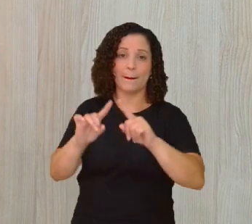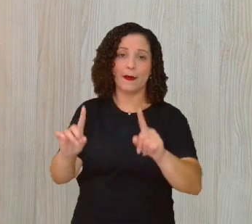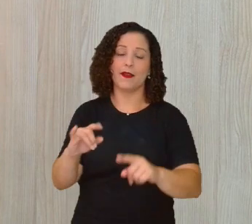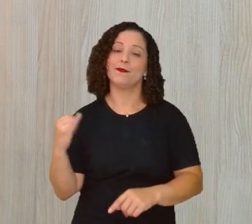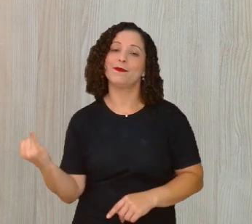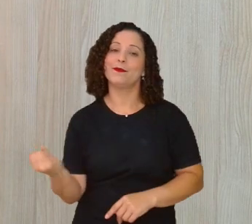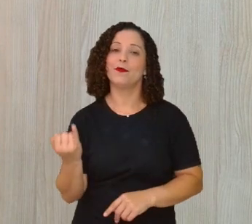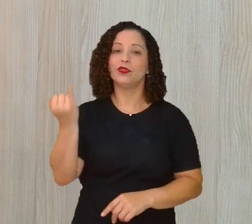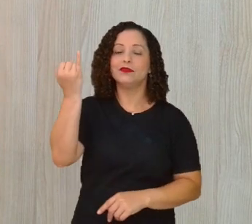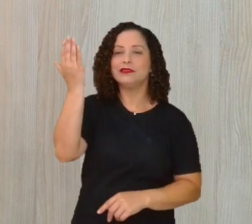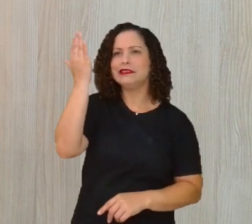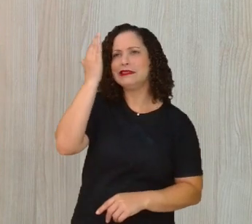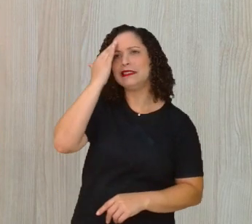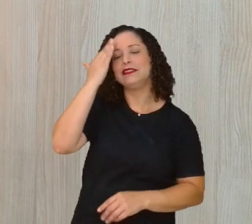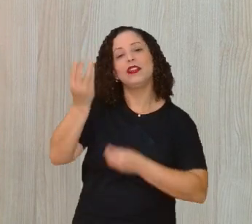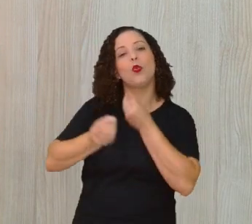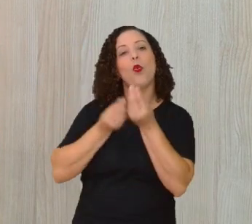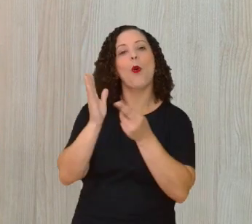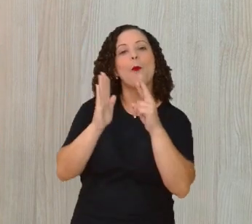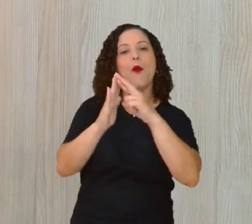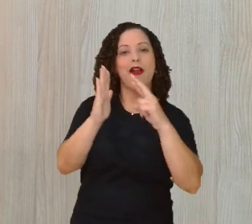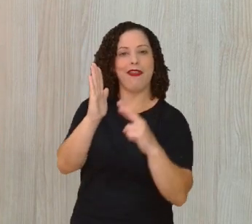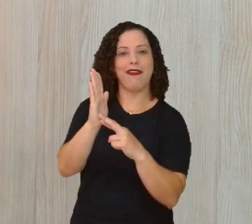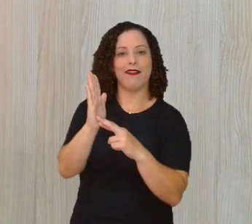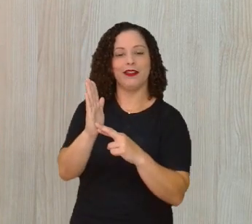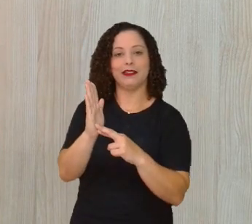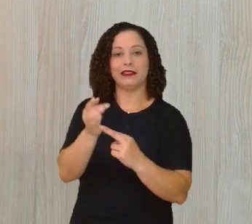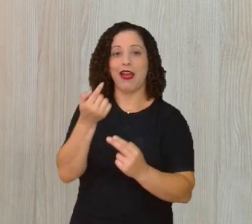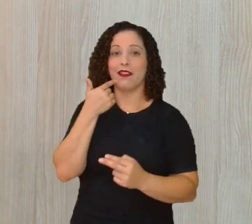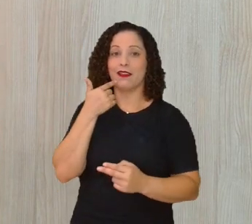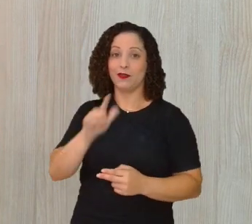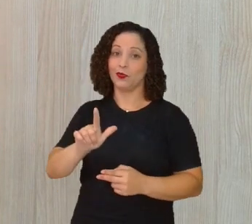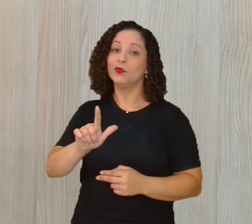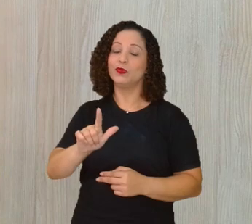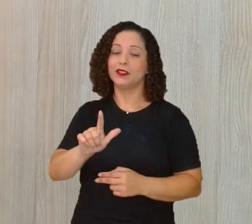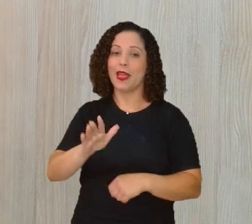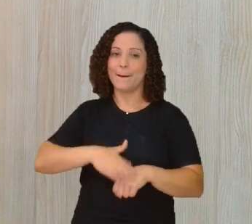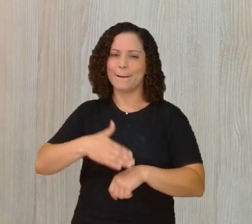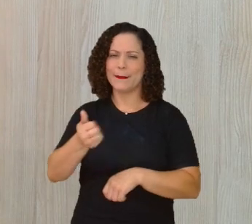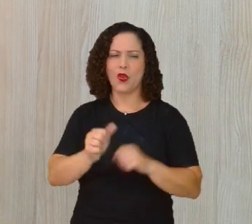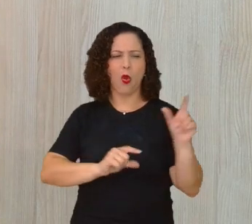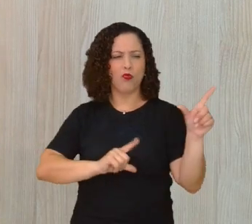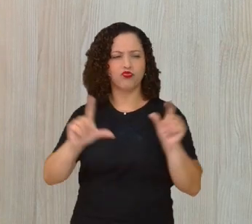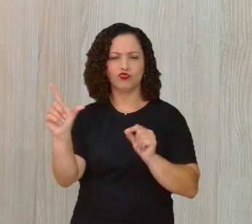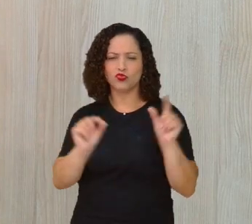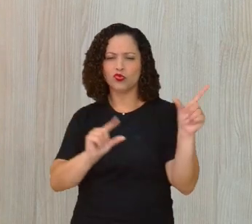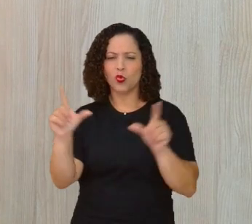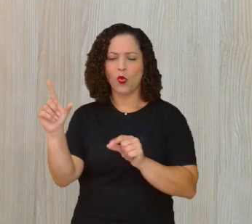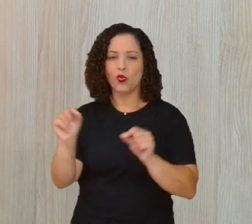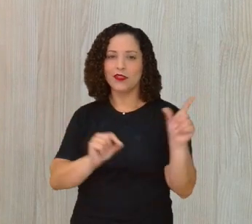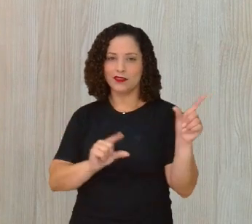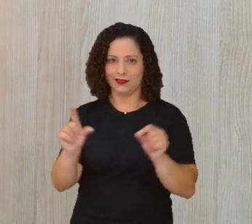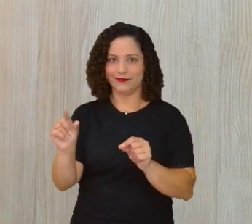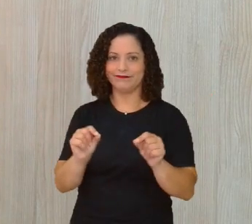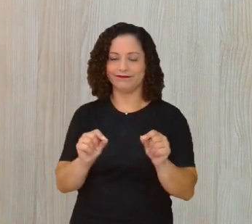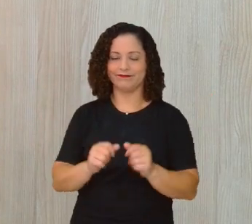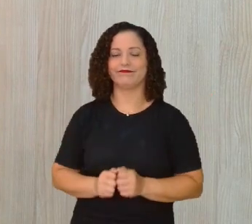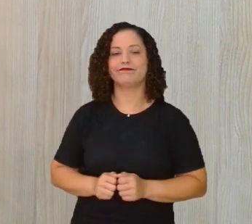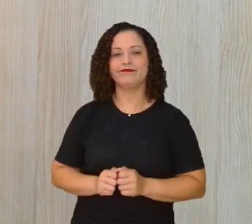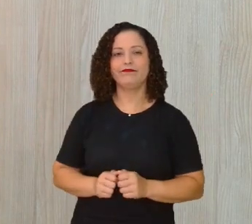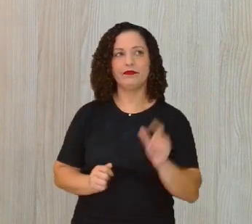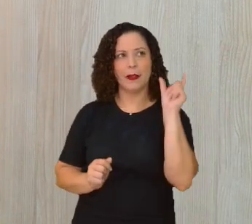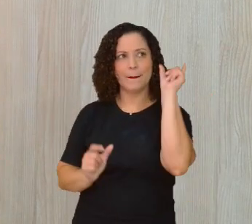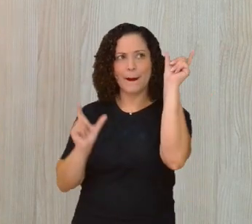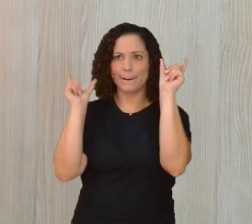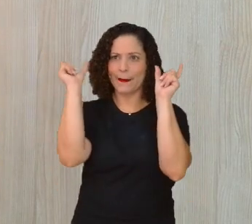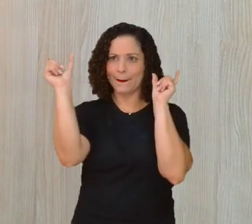gente entenda o funcionamento da língua, para que a gente consiga fazer as melhores escolhas, né? Dentro